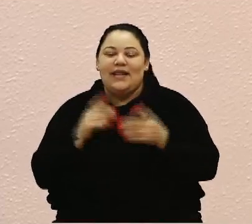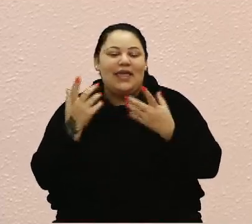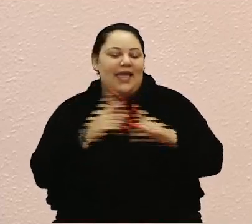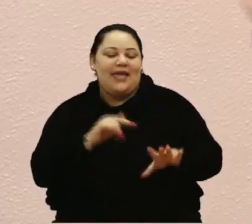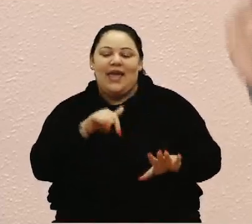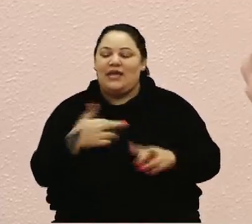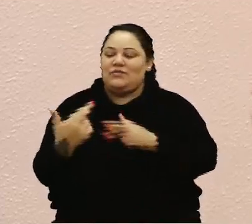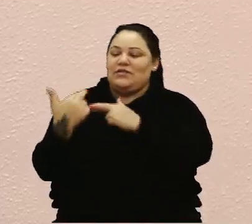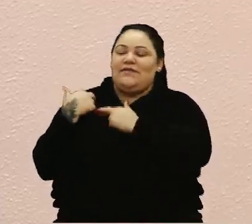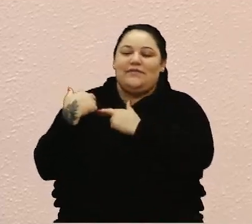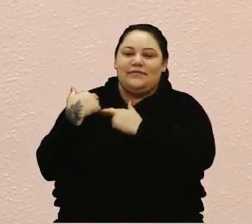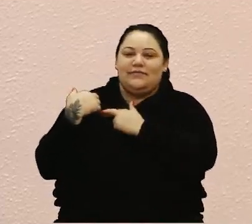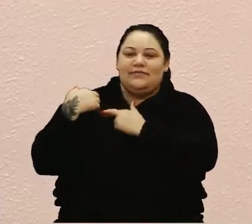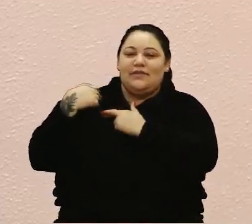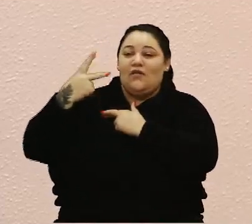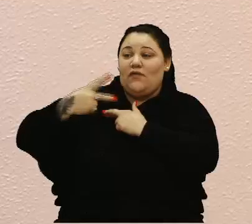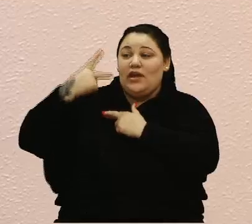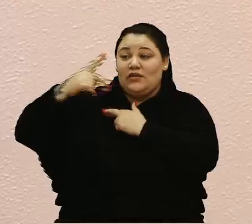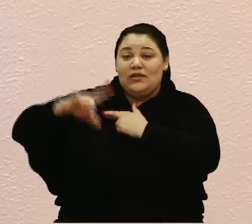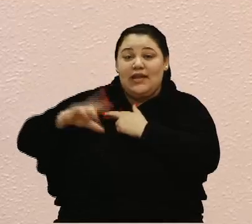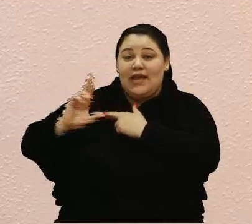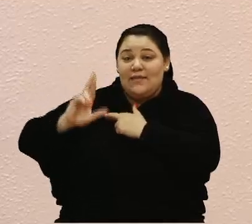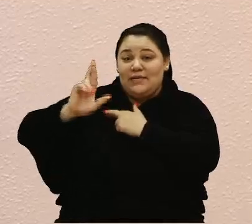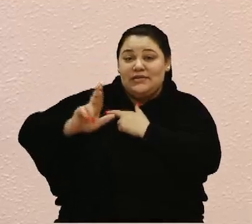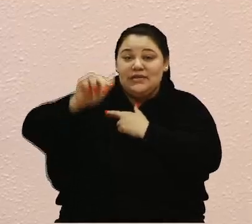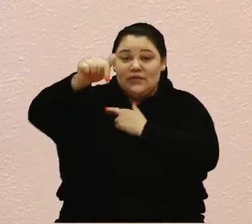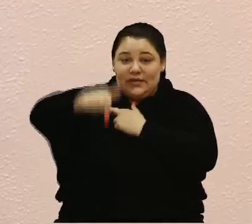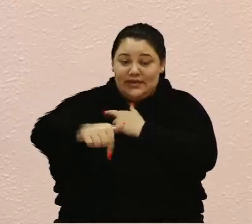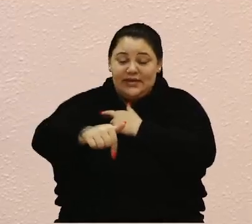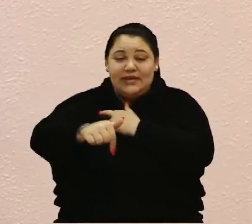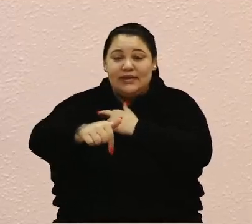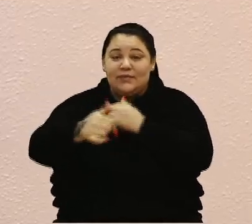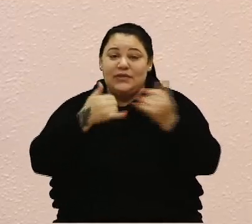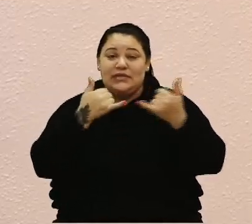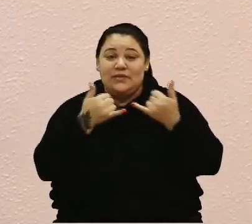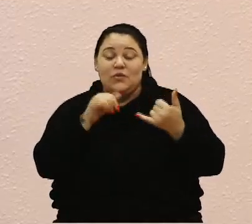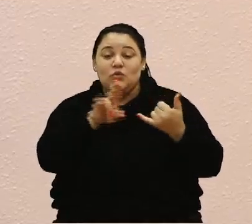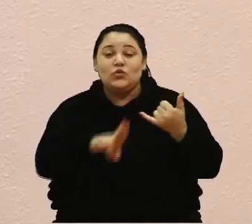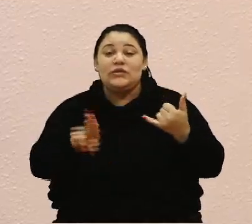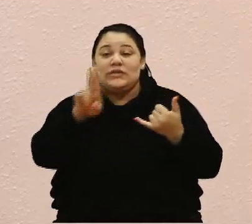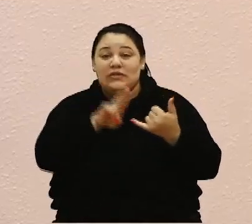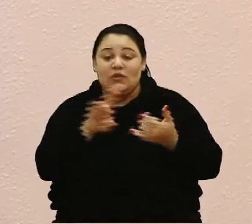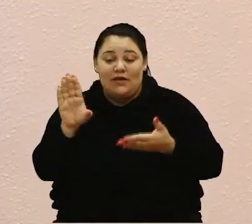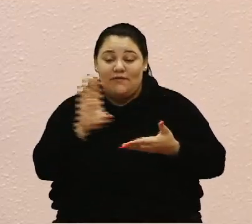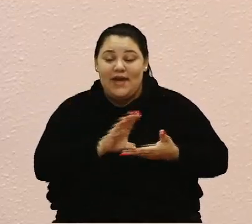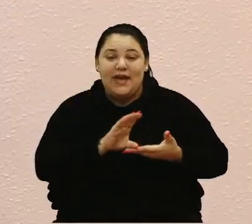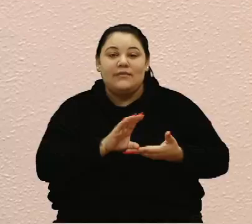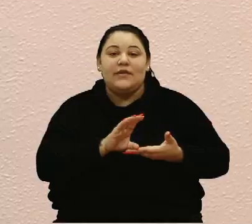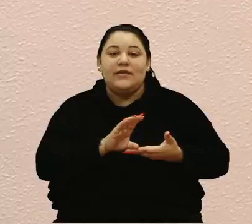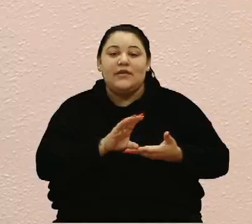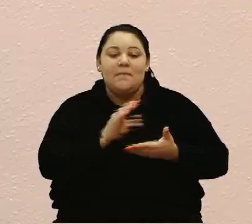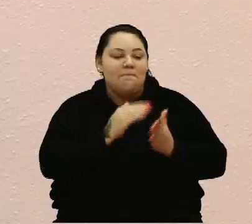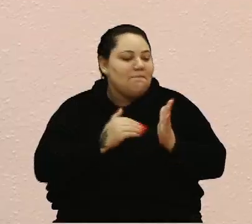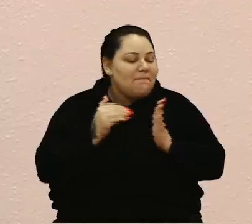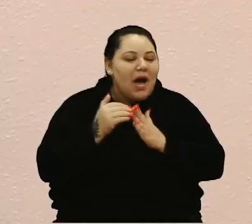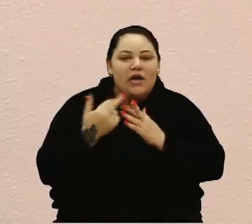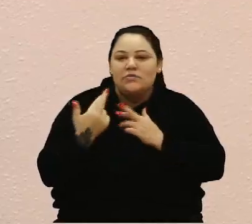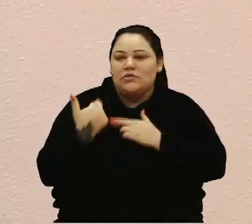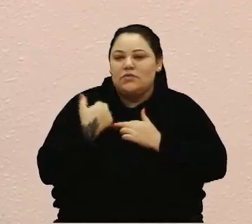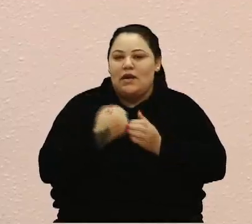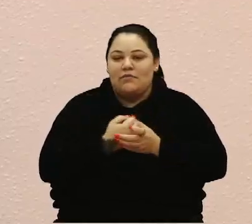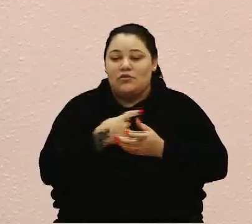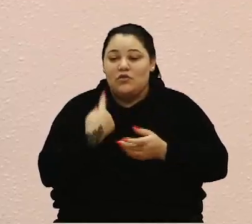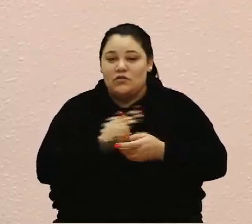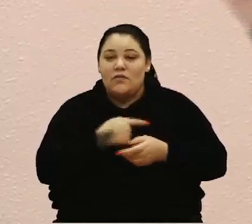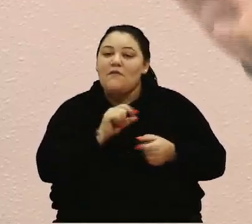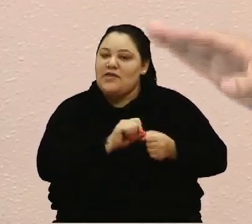responsável. Quando um vereador tem uma representação dessa casa, ou seja, utilizamos o recurso com máxima responsabilidade. Então vamos fazer,